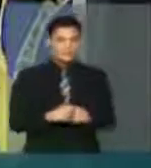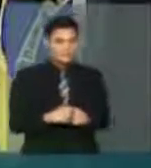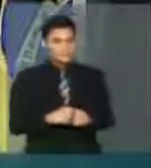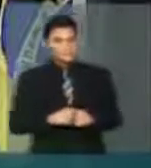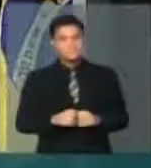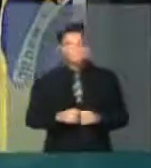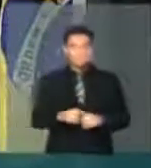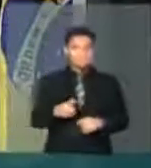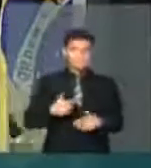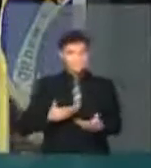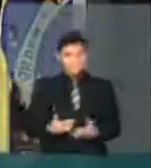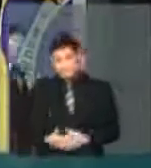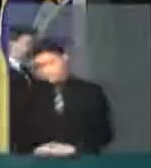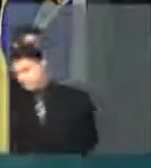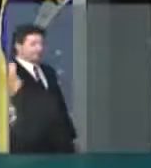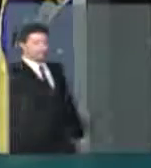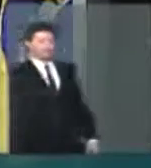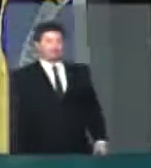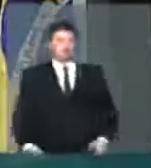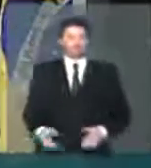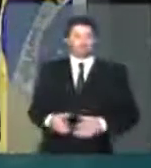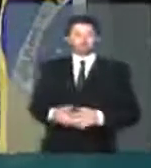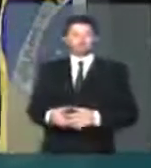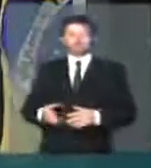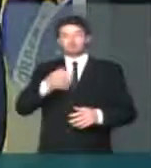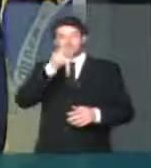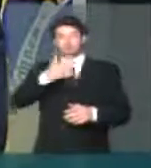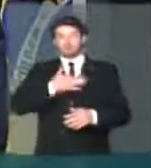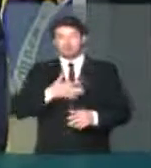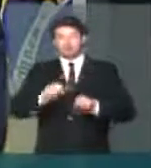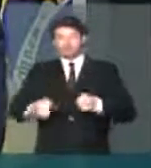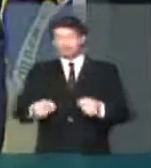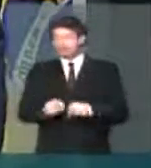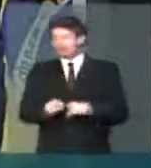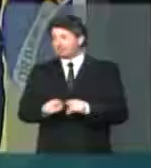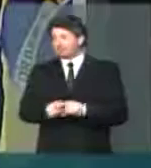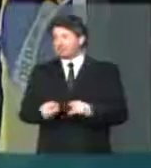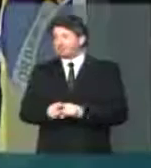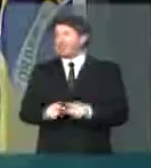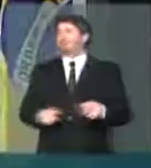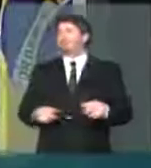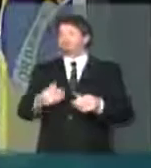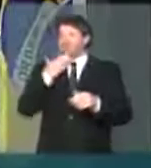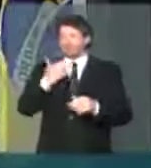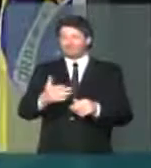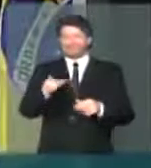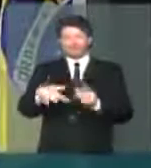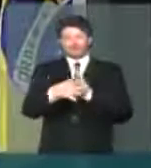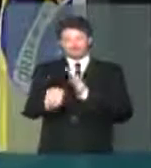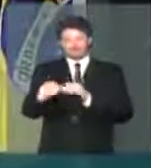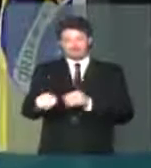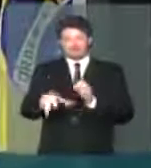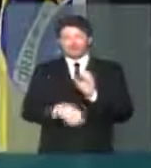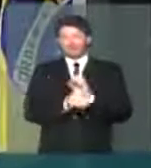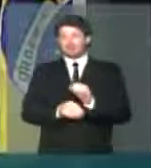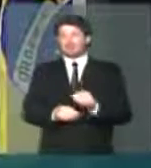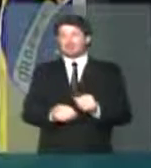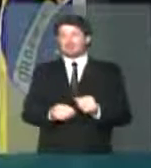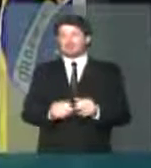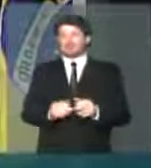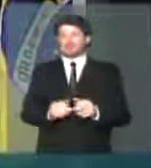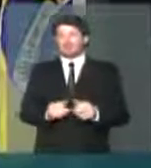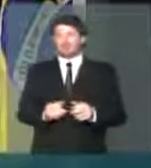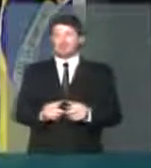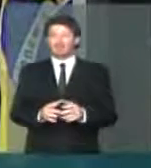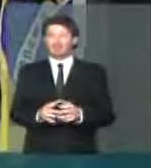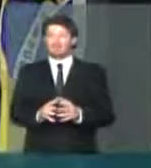deixar registrado a minha posição e a minha defesa em prol dessa emenda, desse destaque de emenda, que